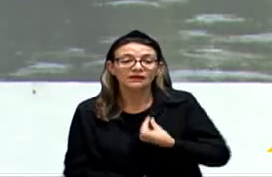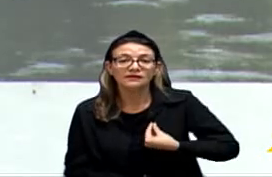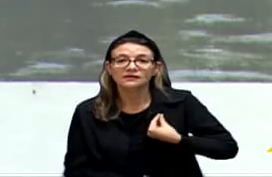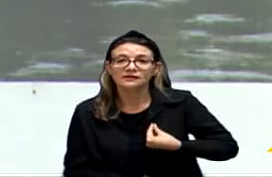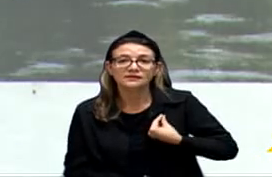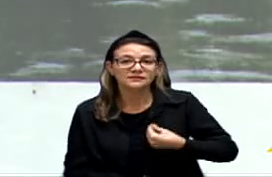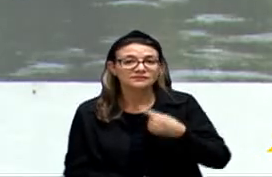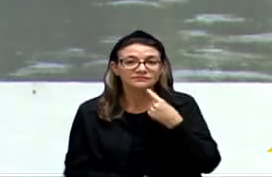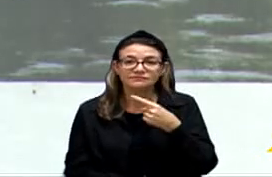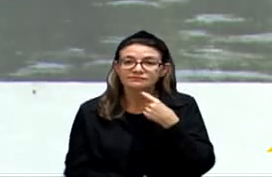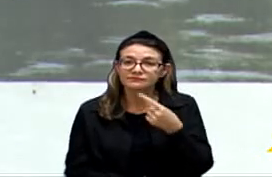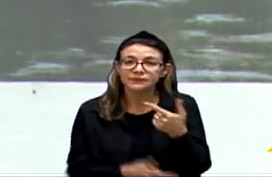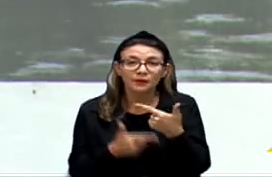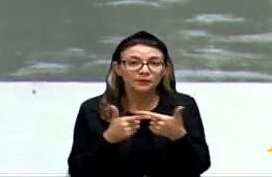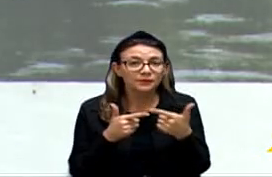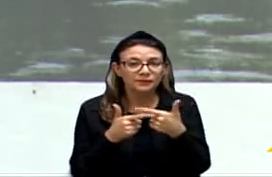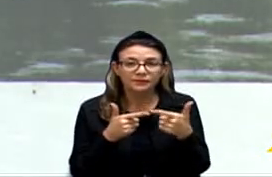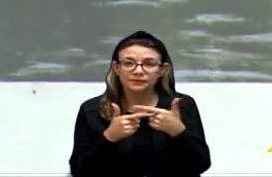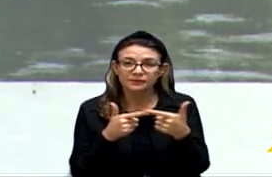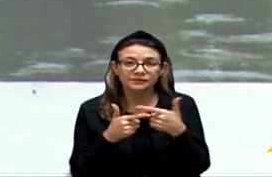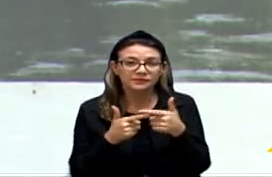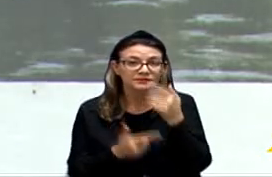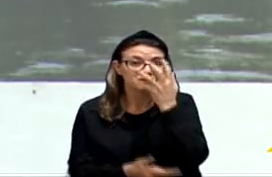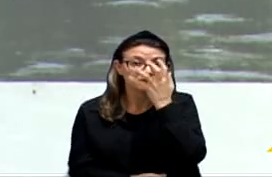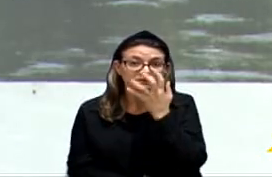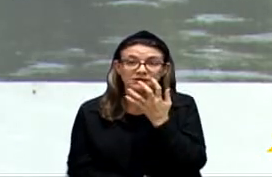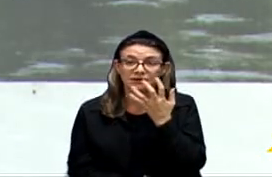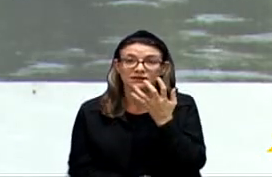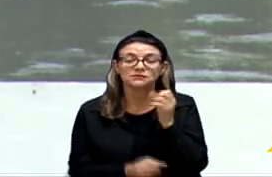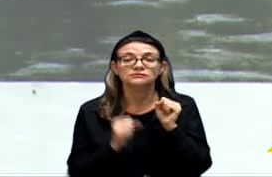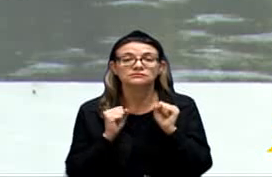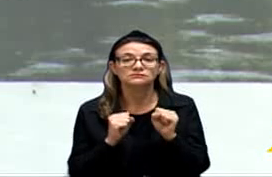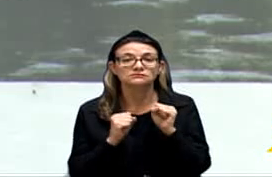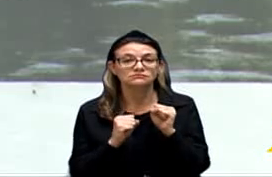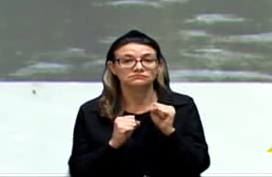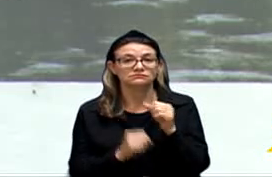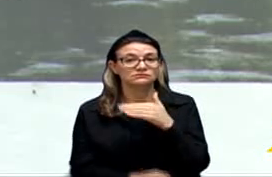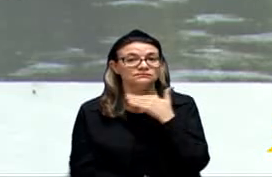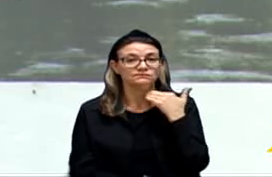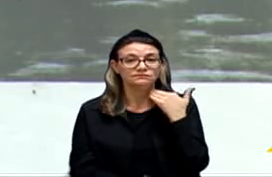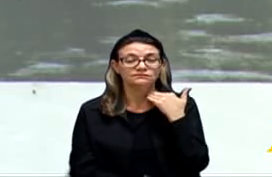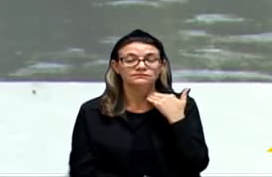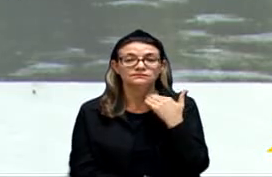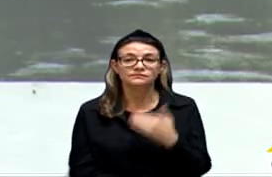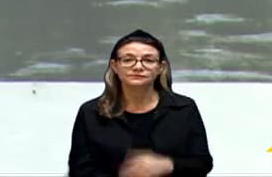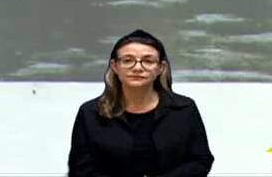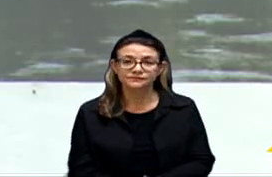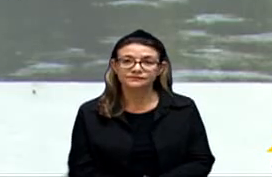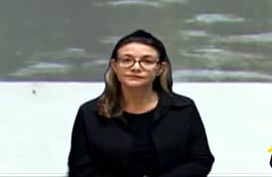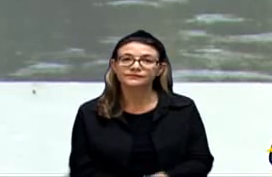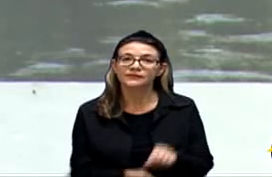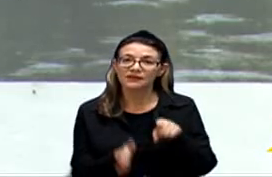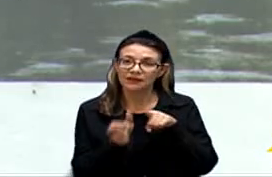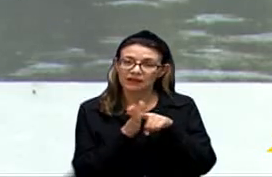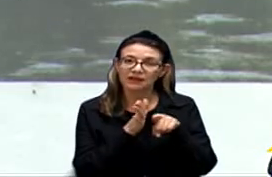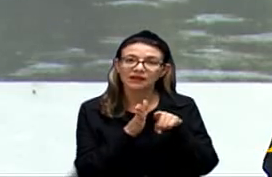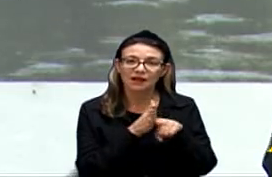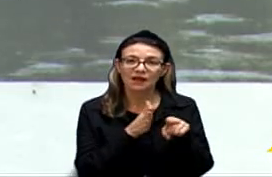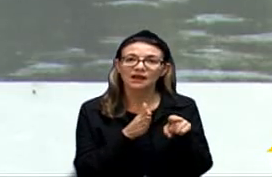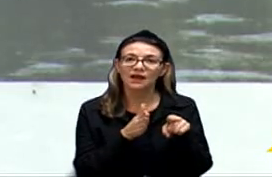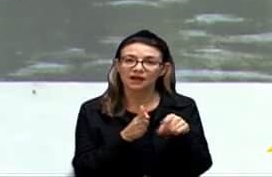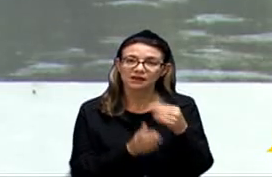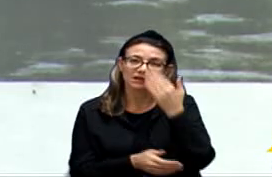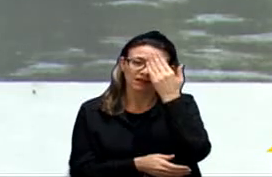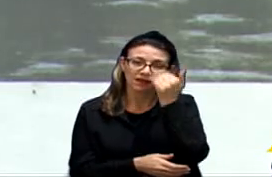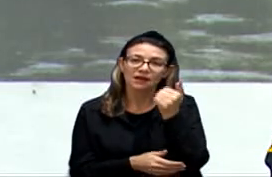Ela vai ter problemas e de ordem de a causar até um óbito eu estou questionando a gente sabe que o problema é de nível Nacional a